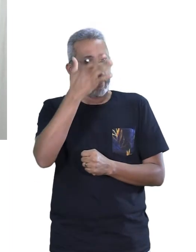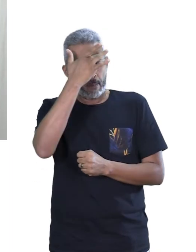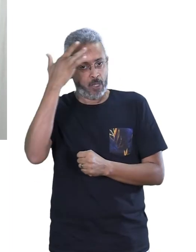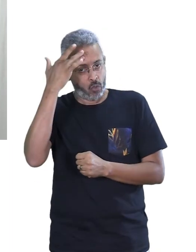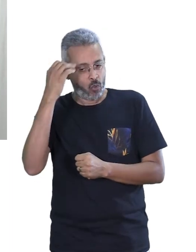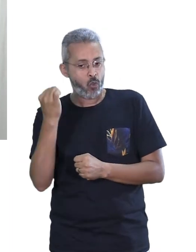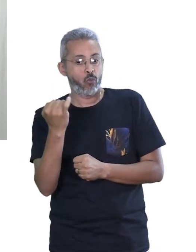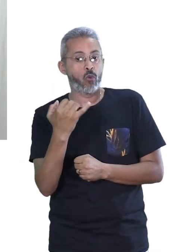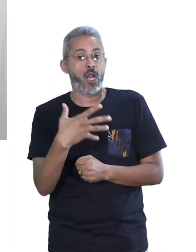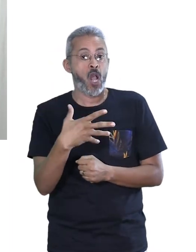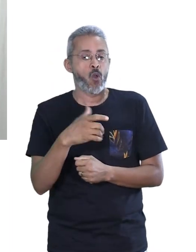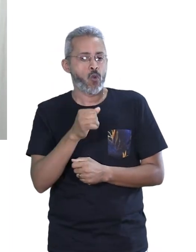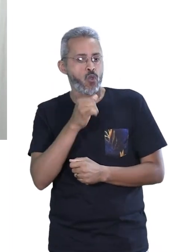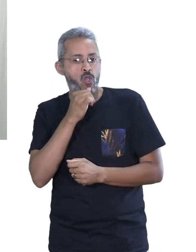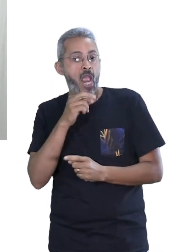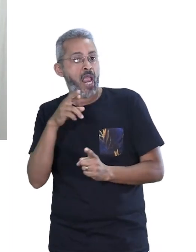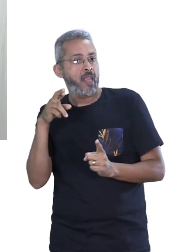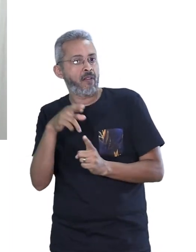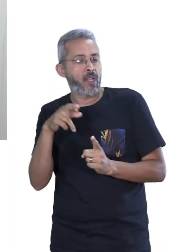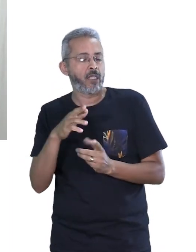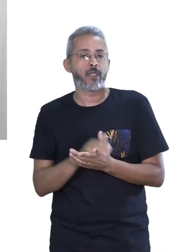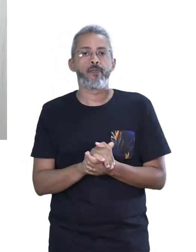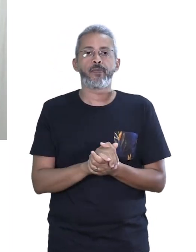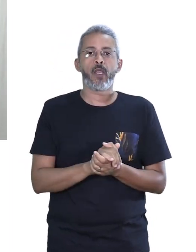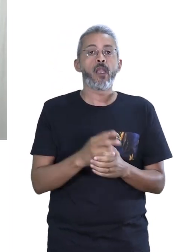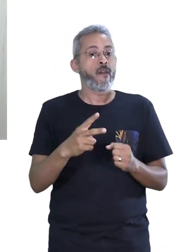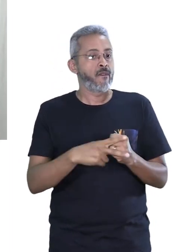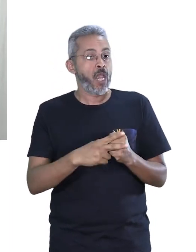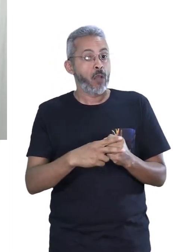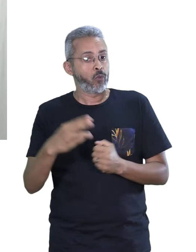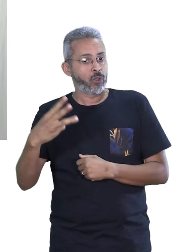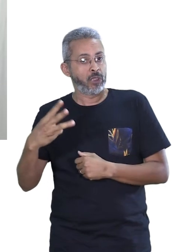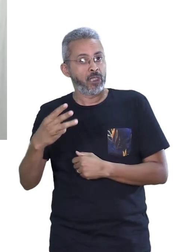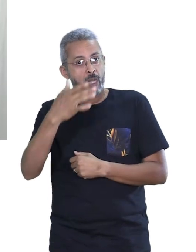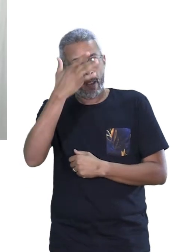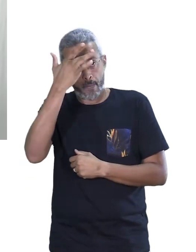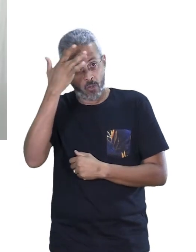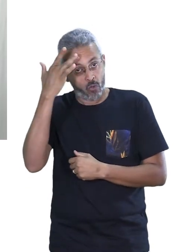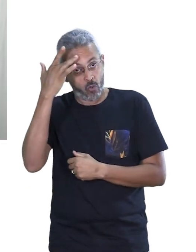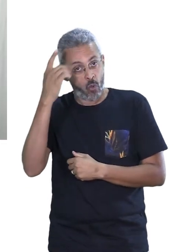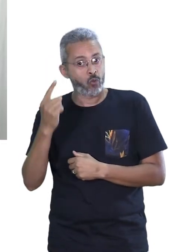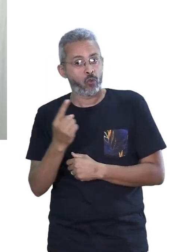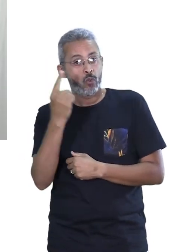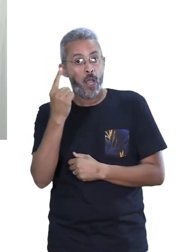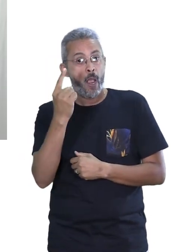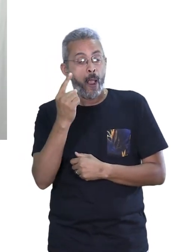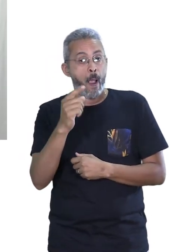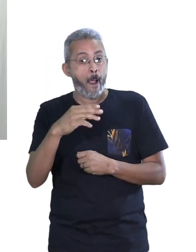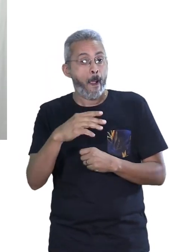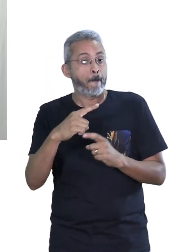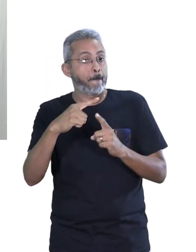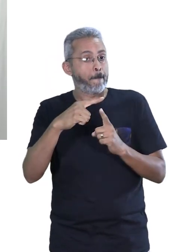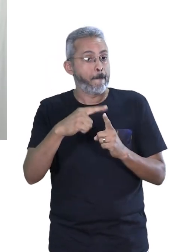plural, sem referência a qualquer sujeito, já expresso, ou verbos na terceira pessoa do singular,